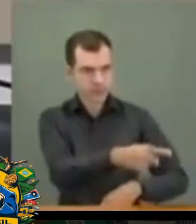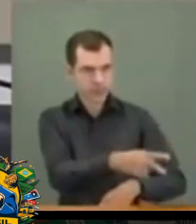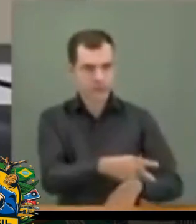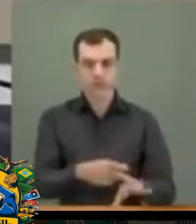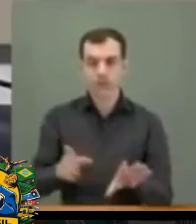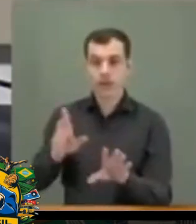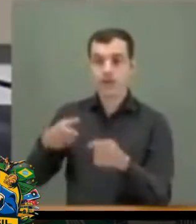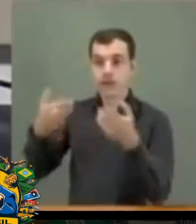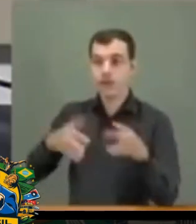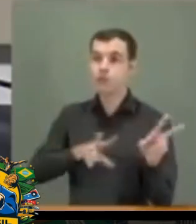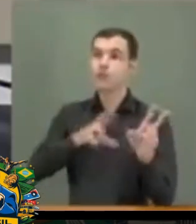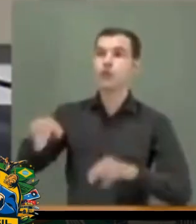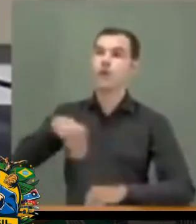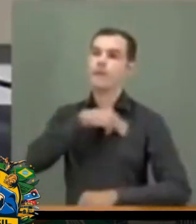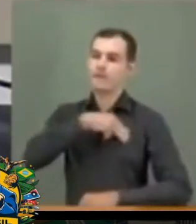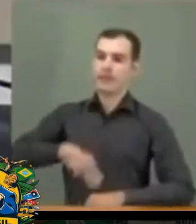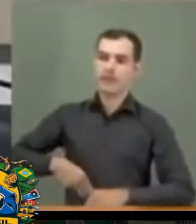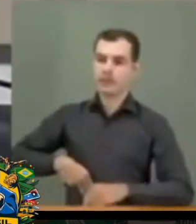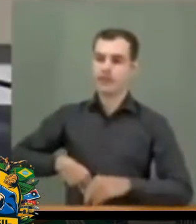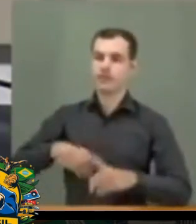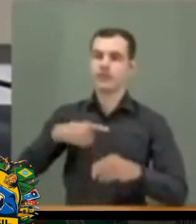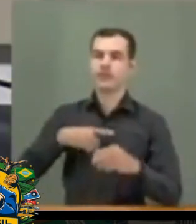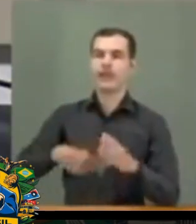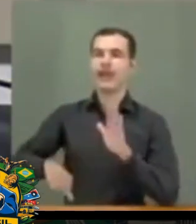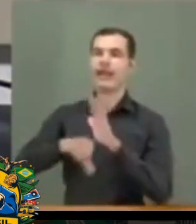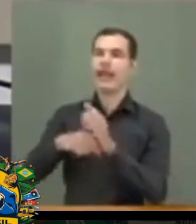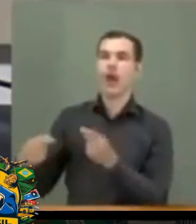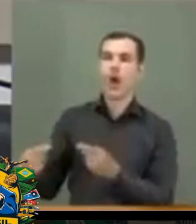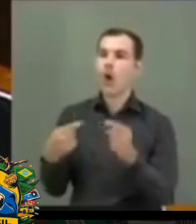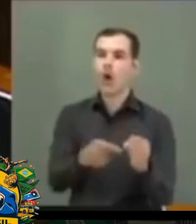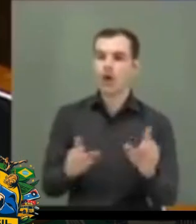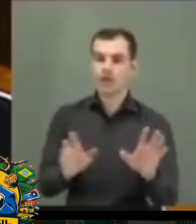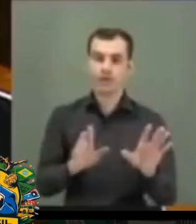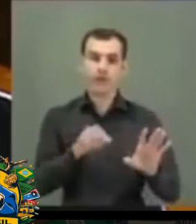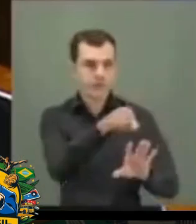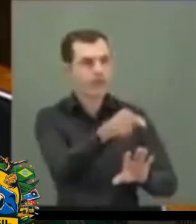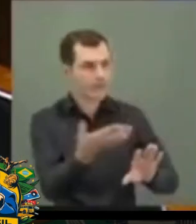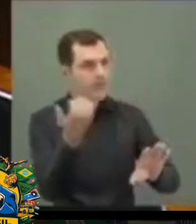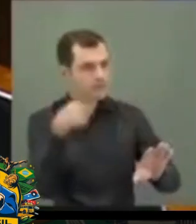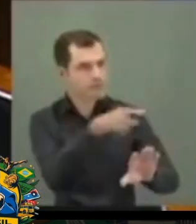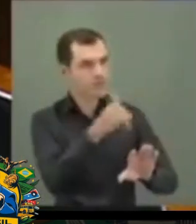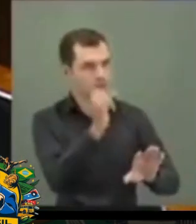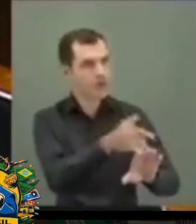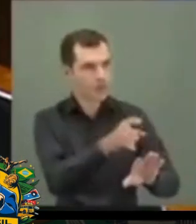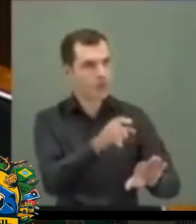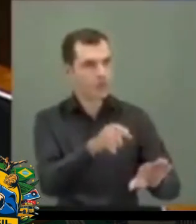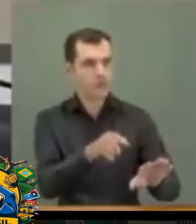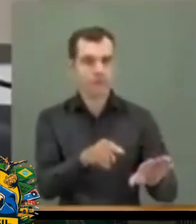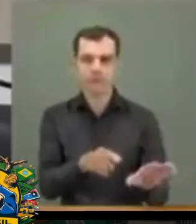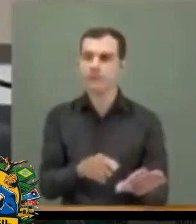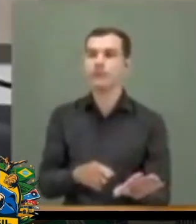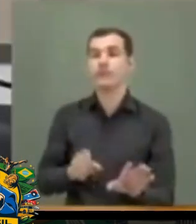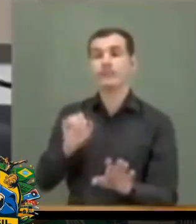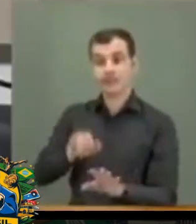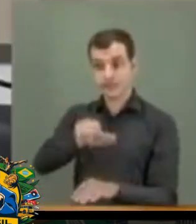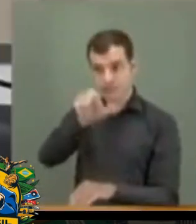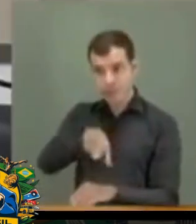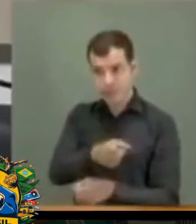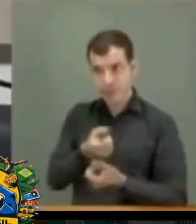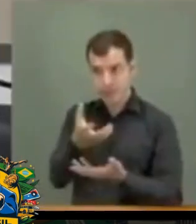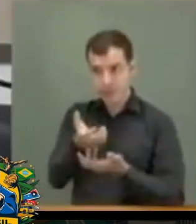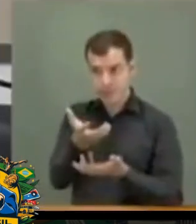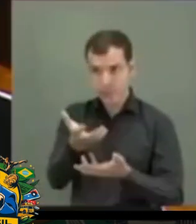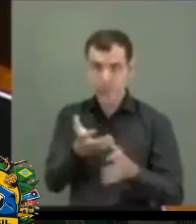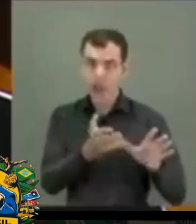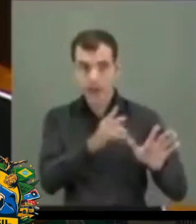honra de ministro da Suprema Corte. Eu estou falando o senhor que falou anteriormente. Não fui eu que coloquei palavras na sua boca. Se pegar o depoimento dele... Não, o senhor mencionou